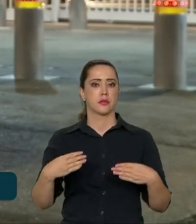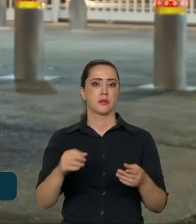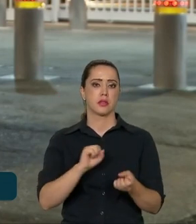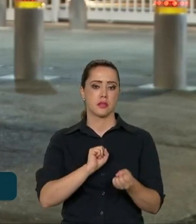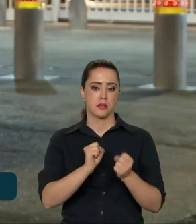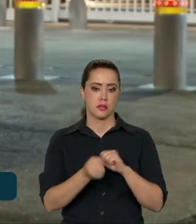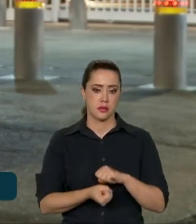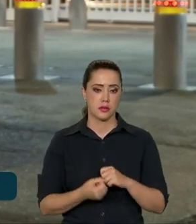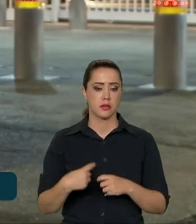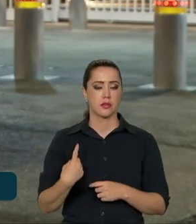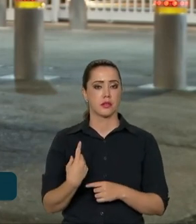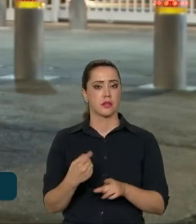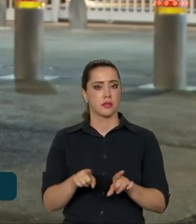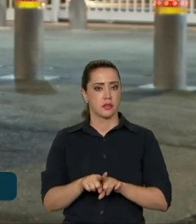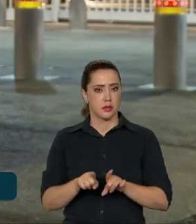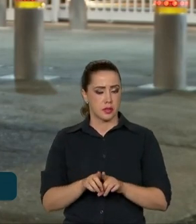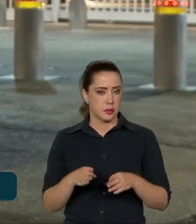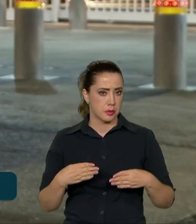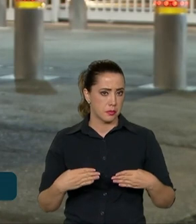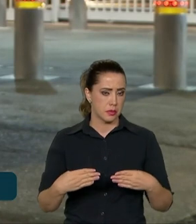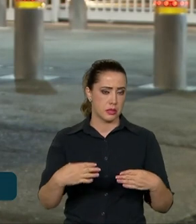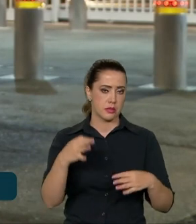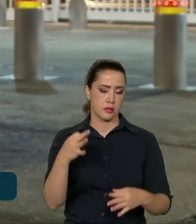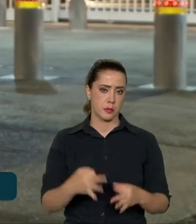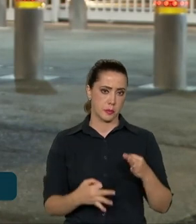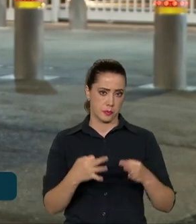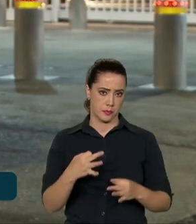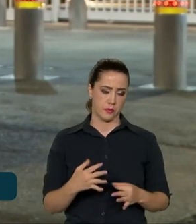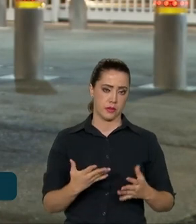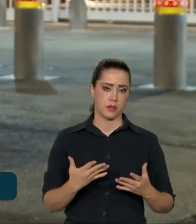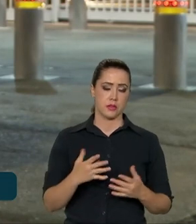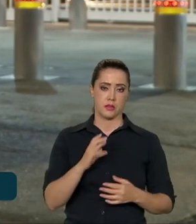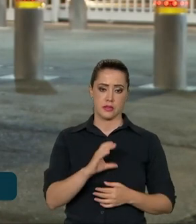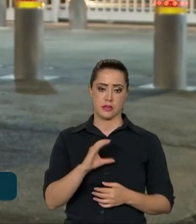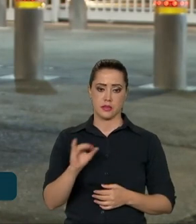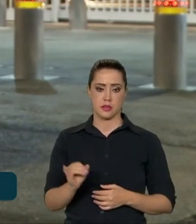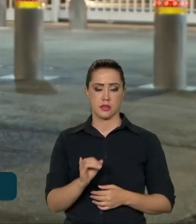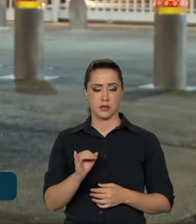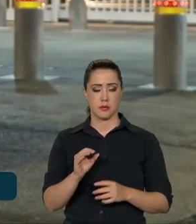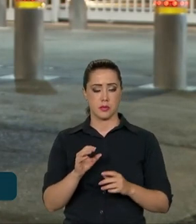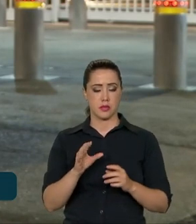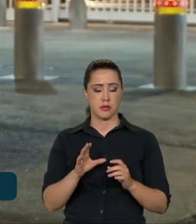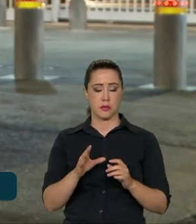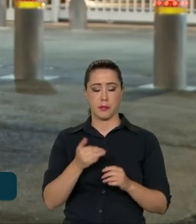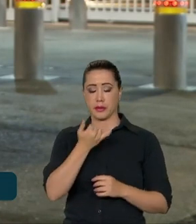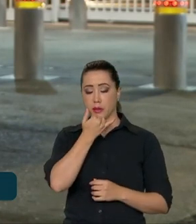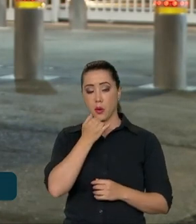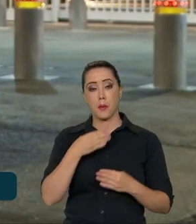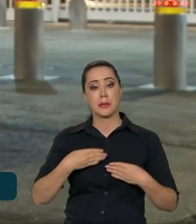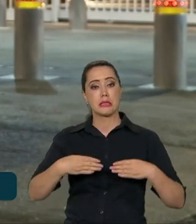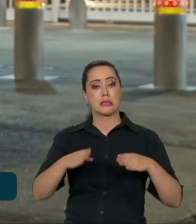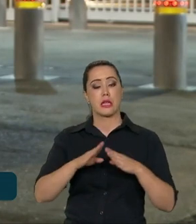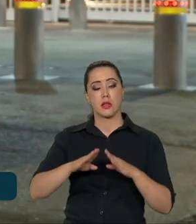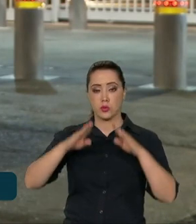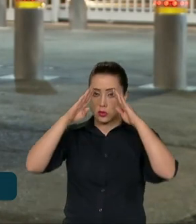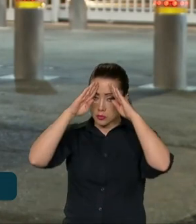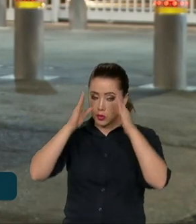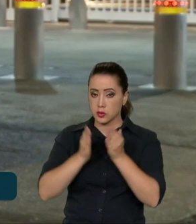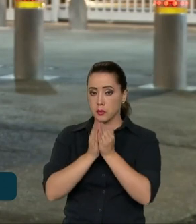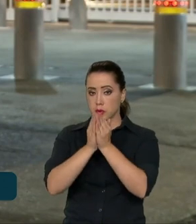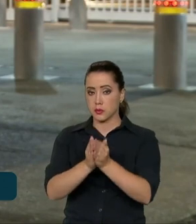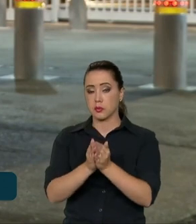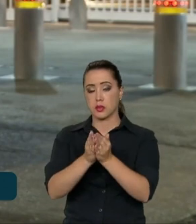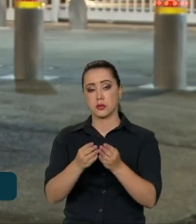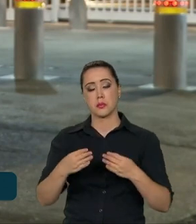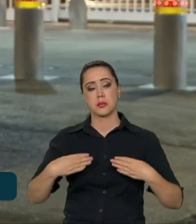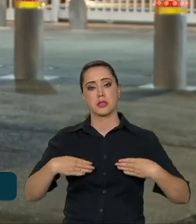Esporte, a gente tem também o Ministério de Justiça, Segurança Pública, Ministério de Portos e Aeroportos, Ministério do Turismo, vai